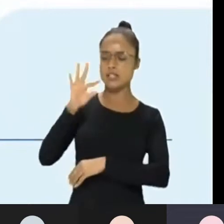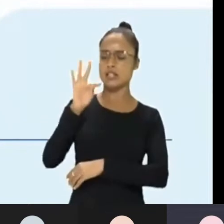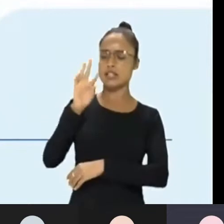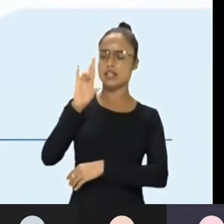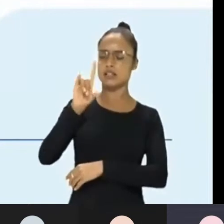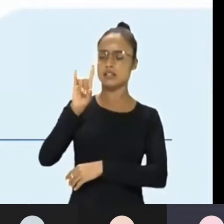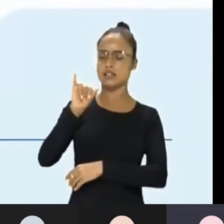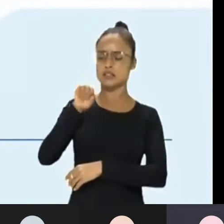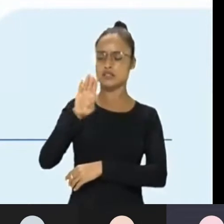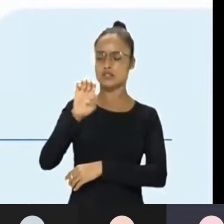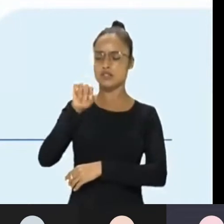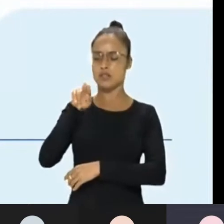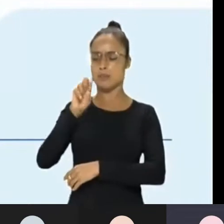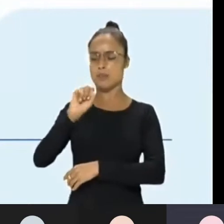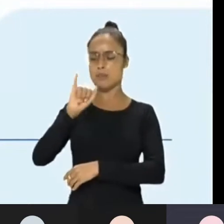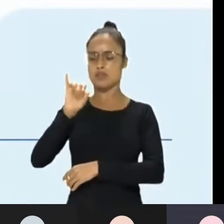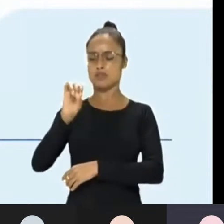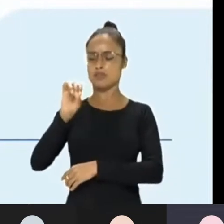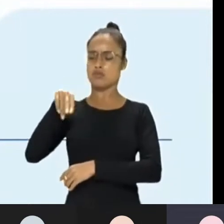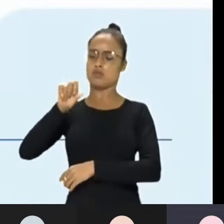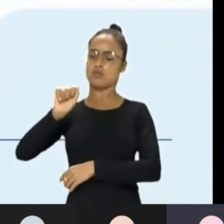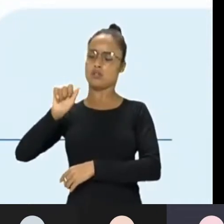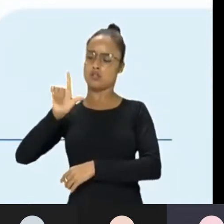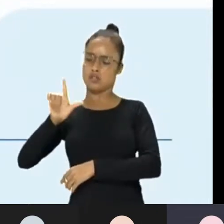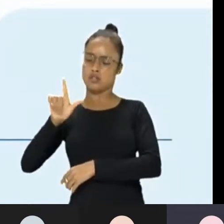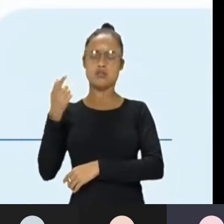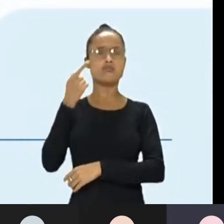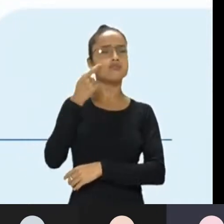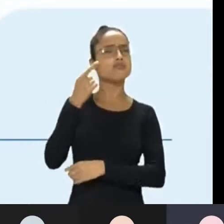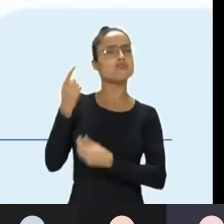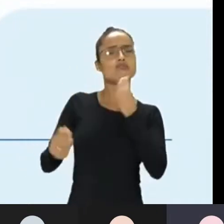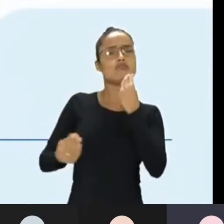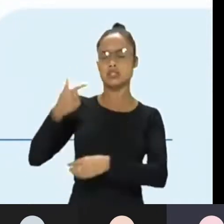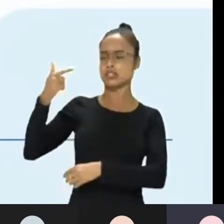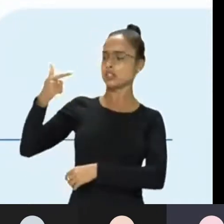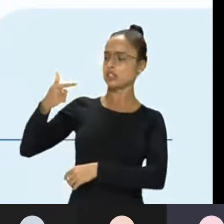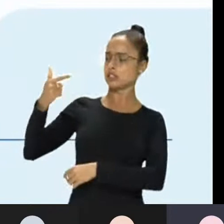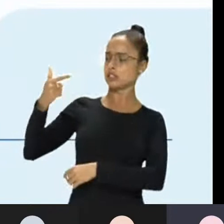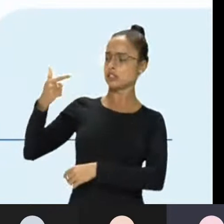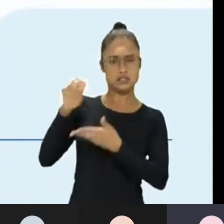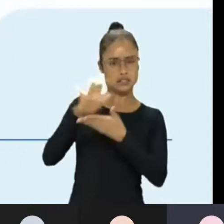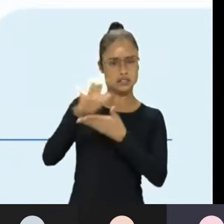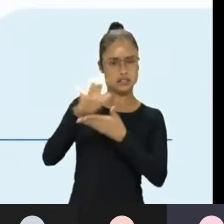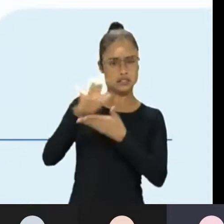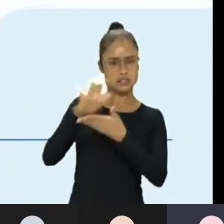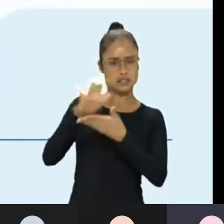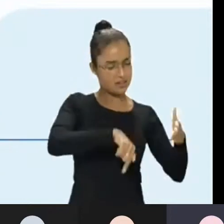tridimensional. Já na segunda atividade, eu tenho aqui só planos